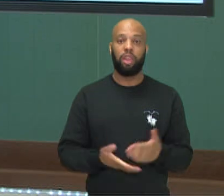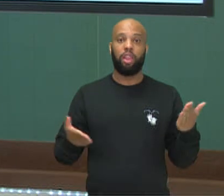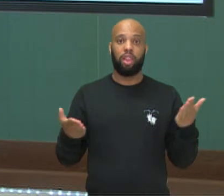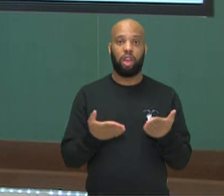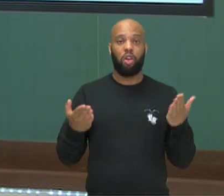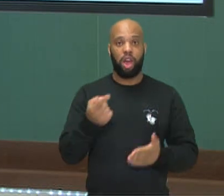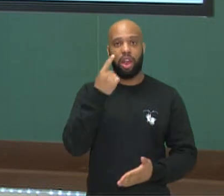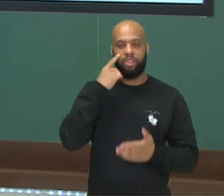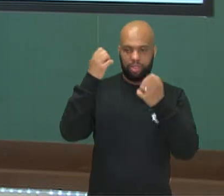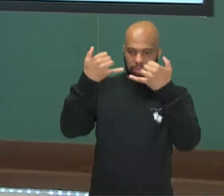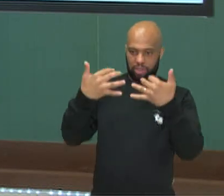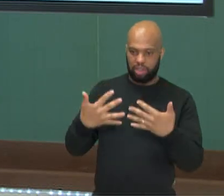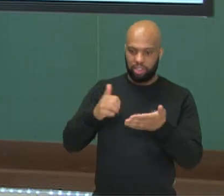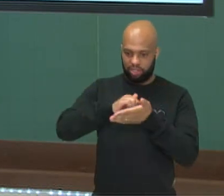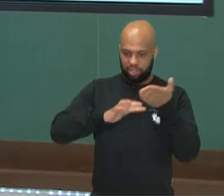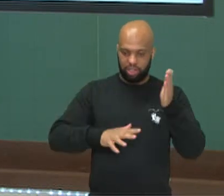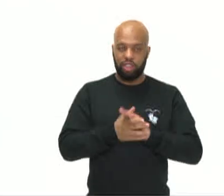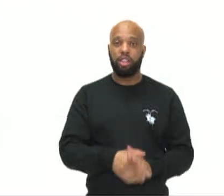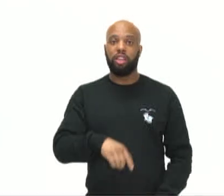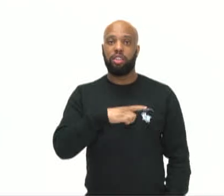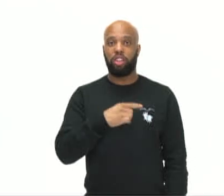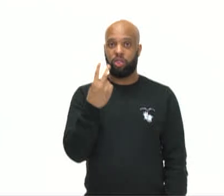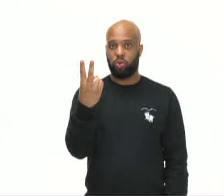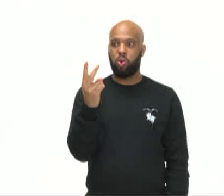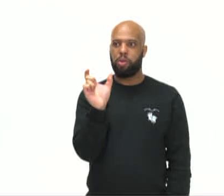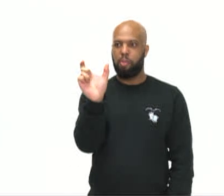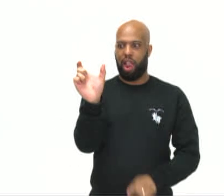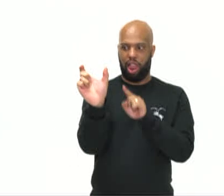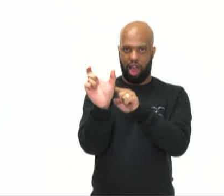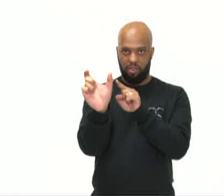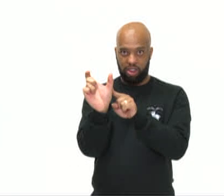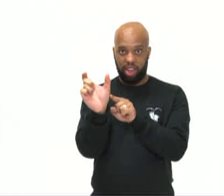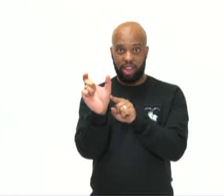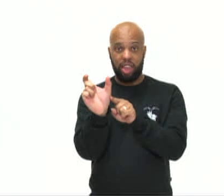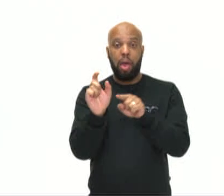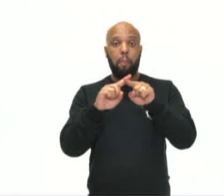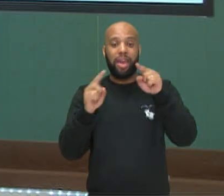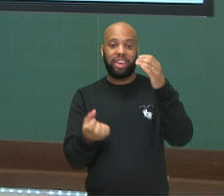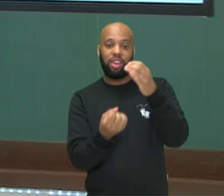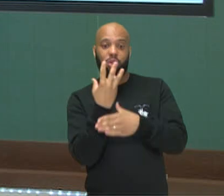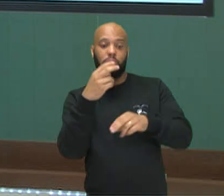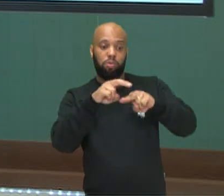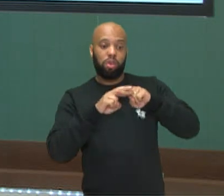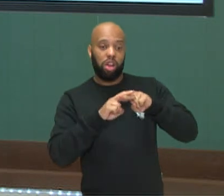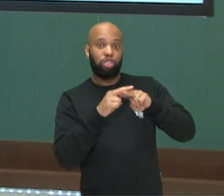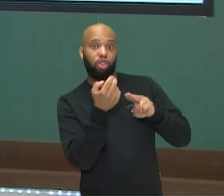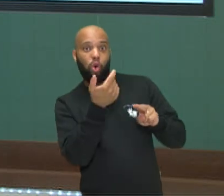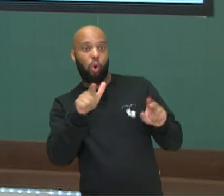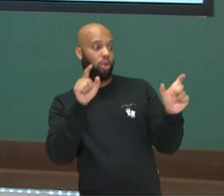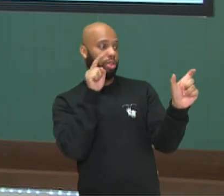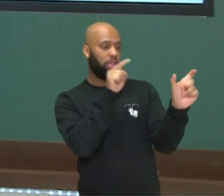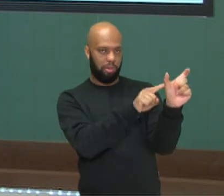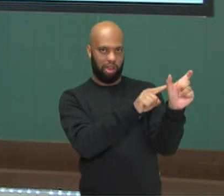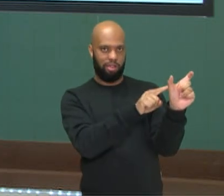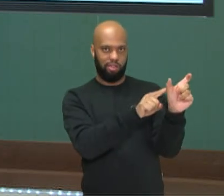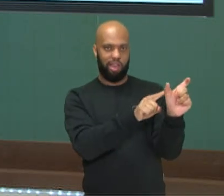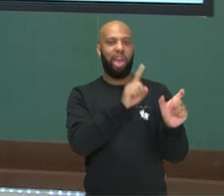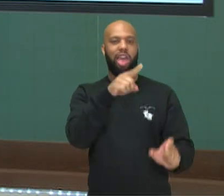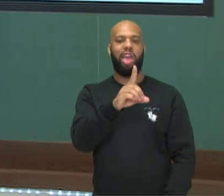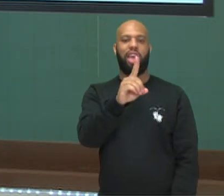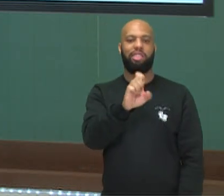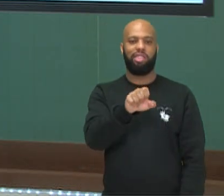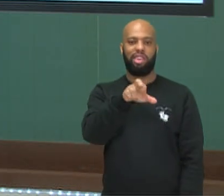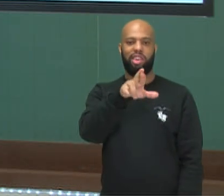Vamos então comentar a atividade, duas palavras derivadas. Então vamos lembrar aqui um pouquinho mais sobre as palavras derivadas.